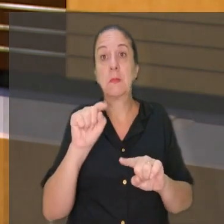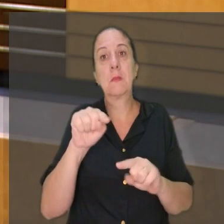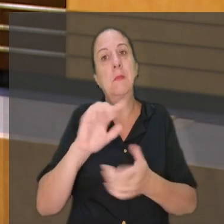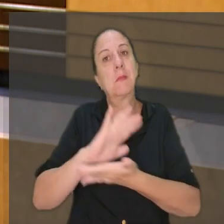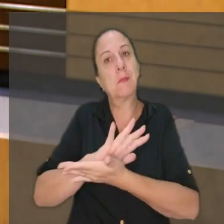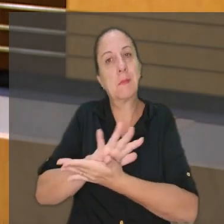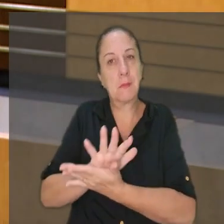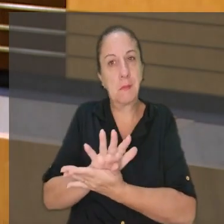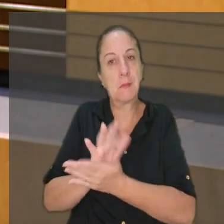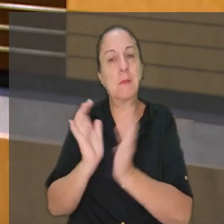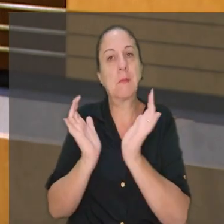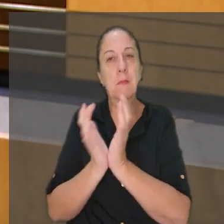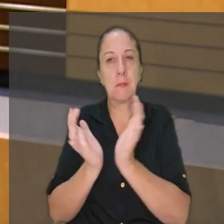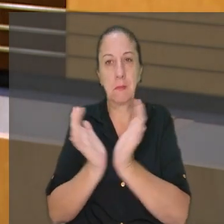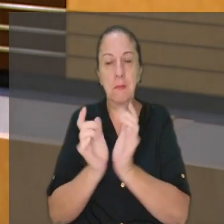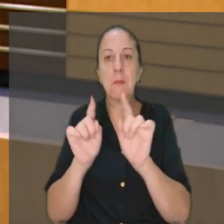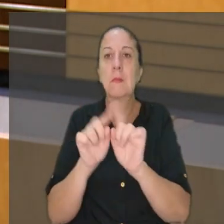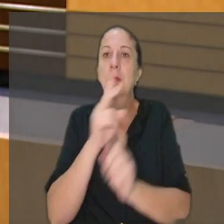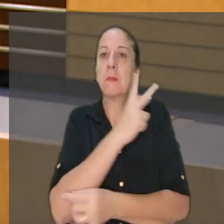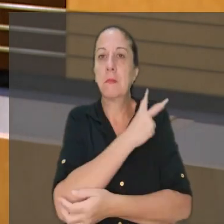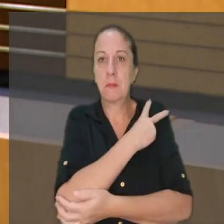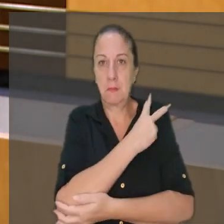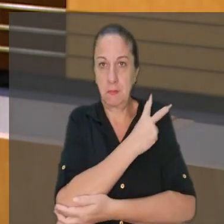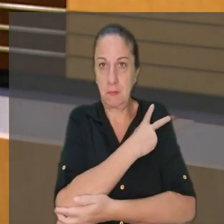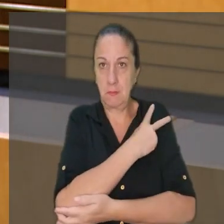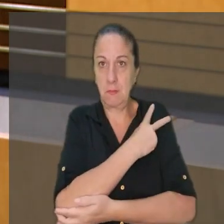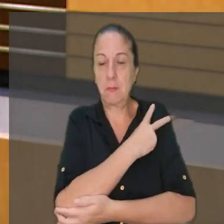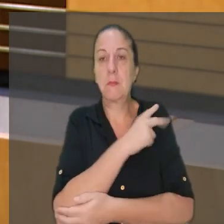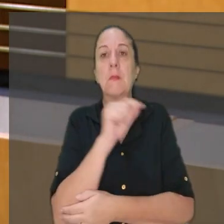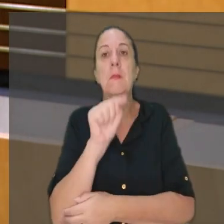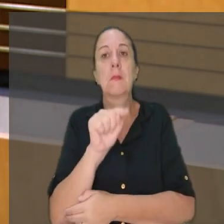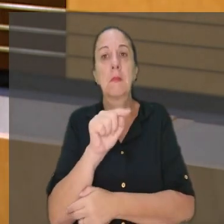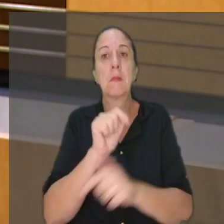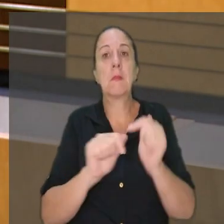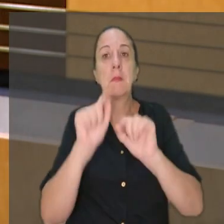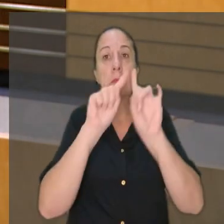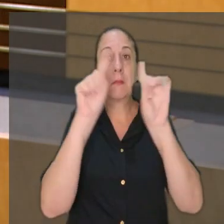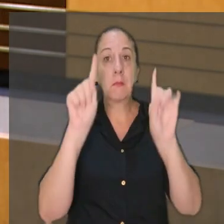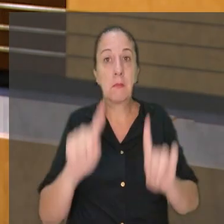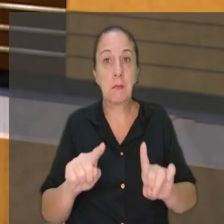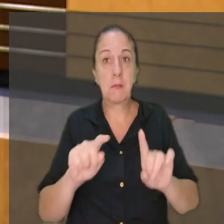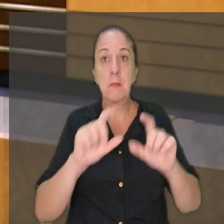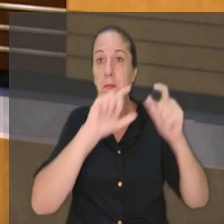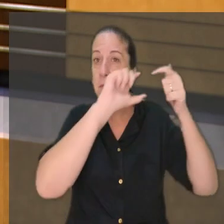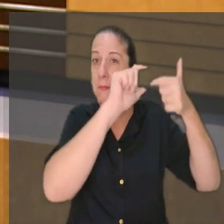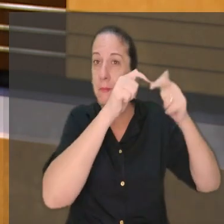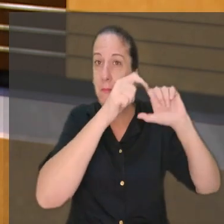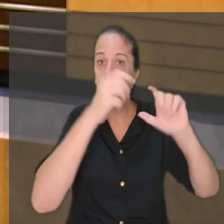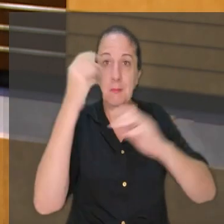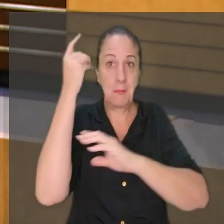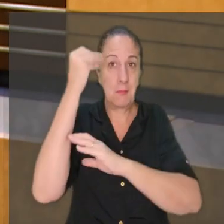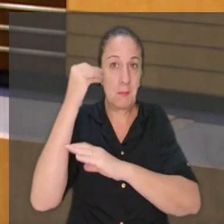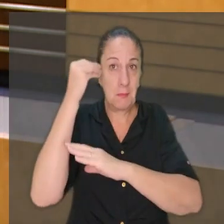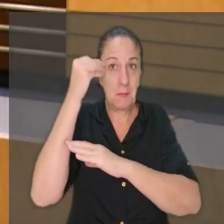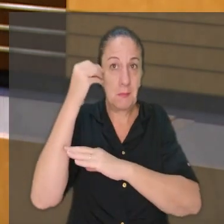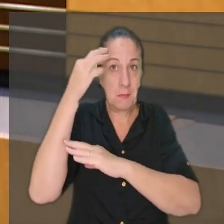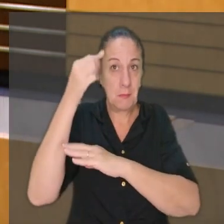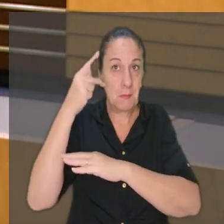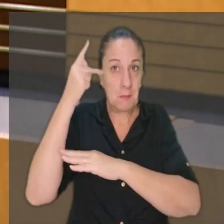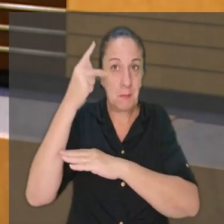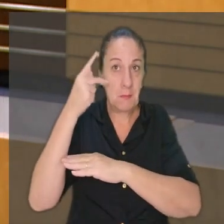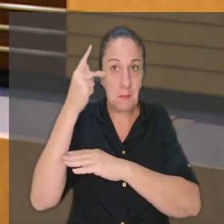era discriminado pelos colegas e pela chefia. Segundo o trabalhador, isso desencadeou transtornos psiquiátricos